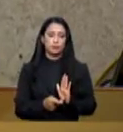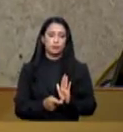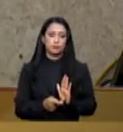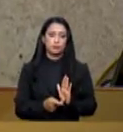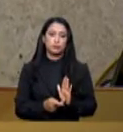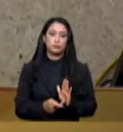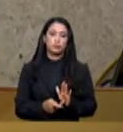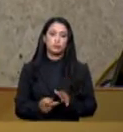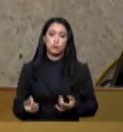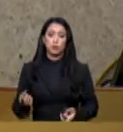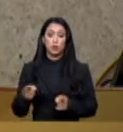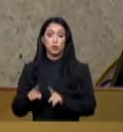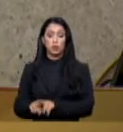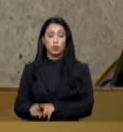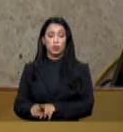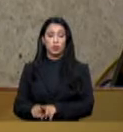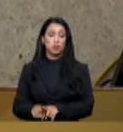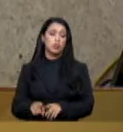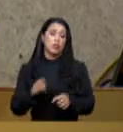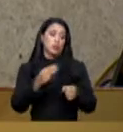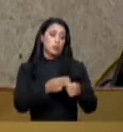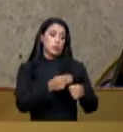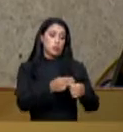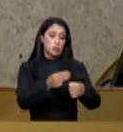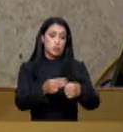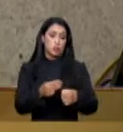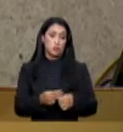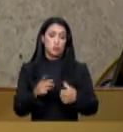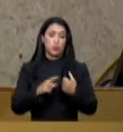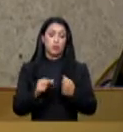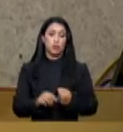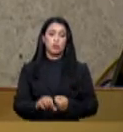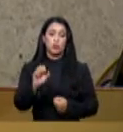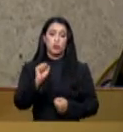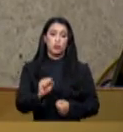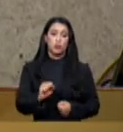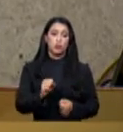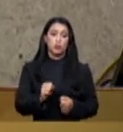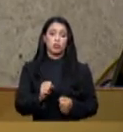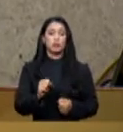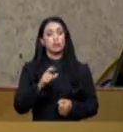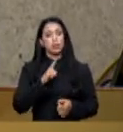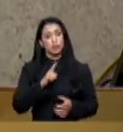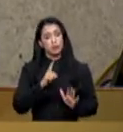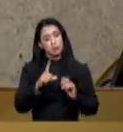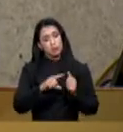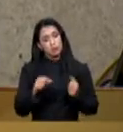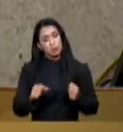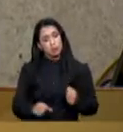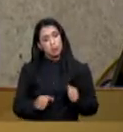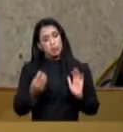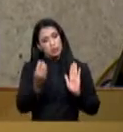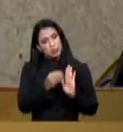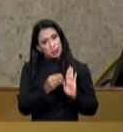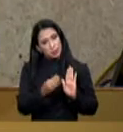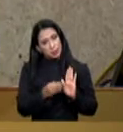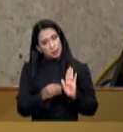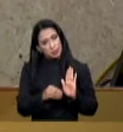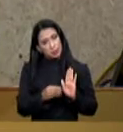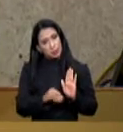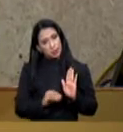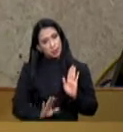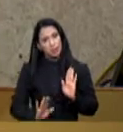consórcio intermunicipal, por meio de alteração dos artigos 8º e etc., desses artigos estabelecendo